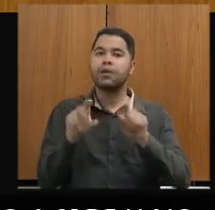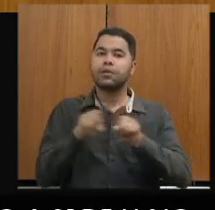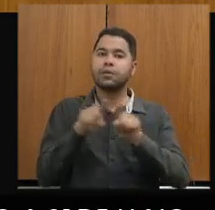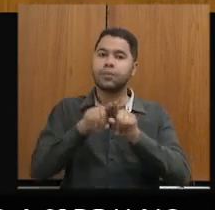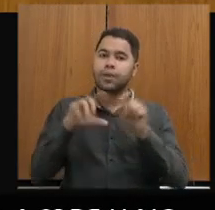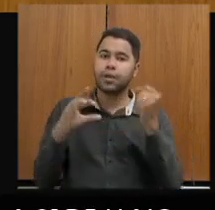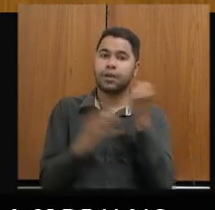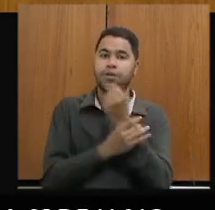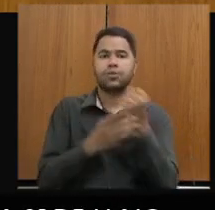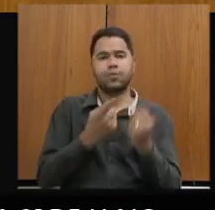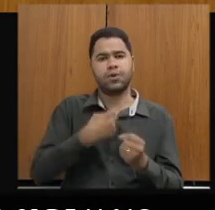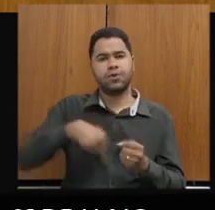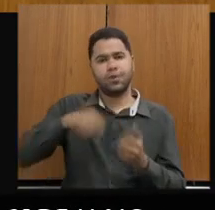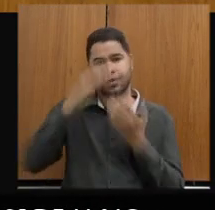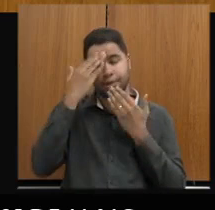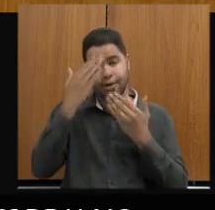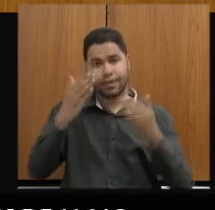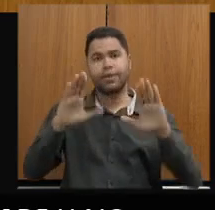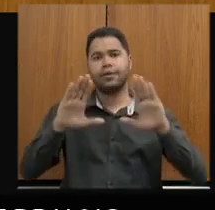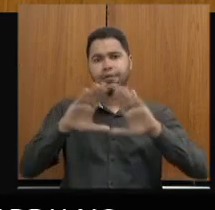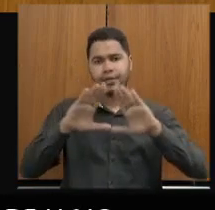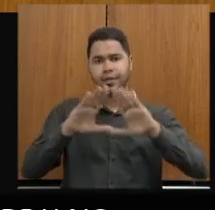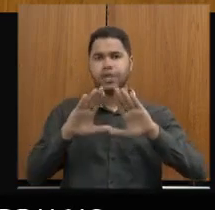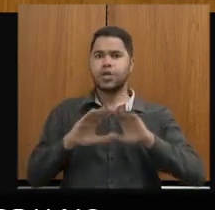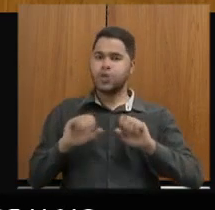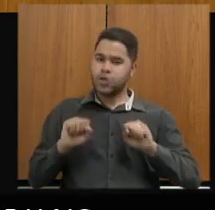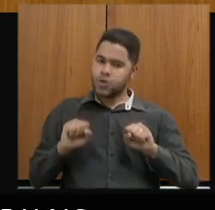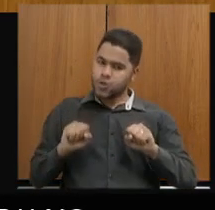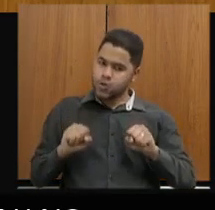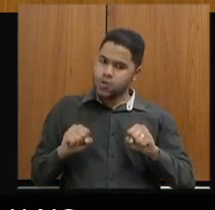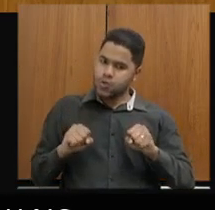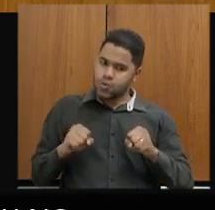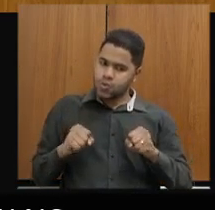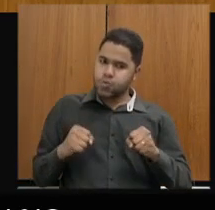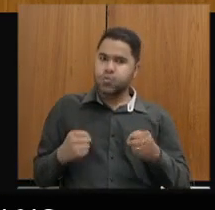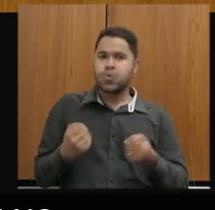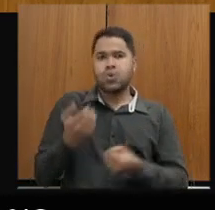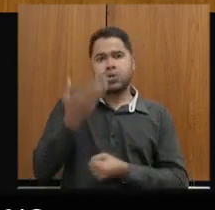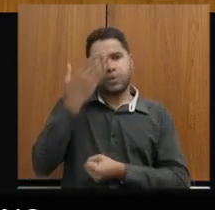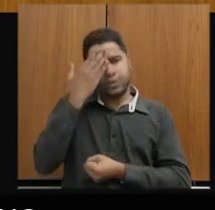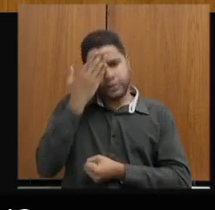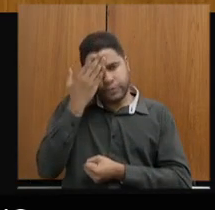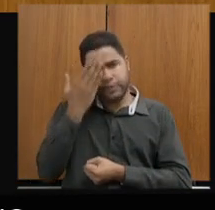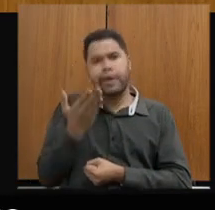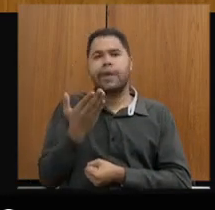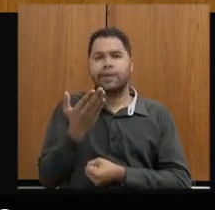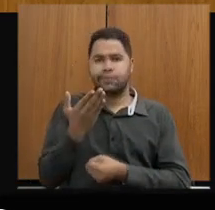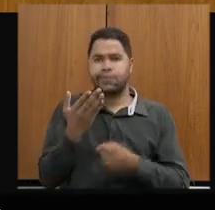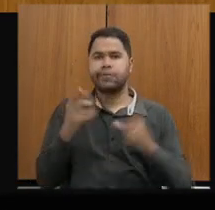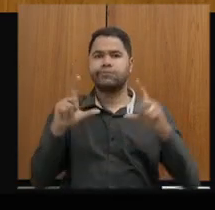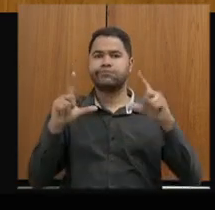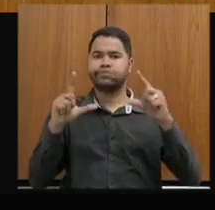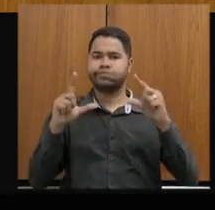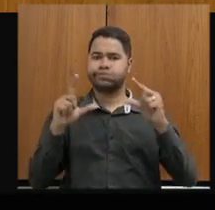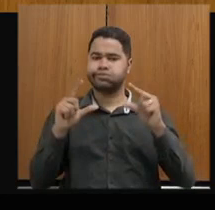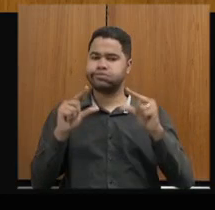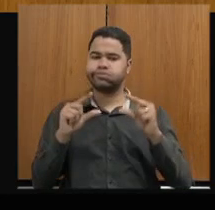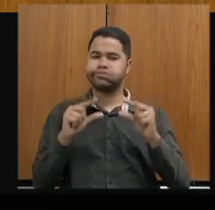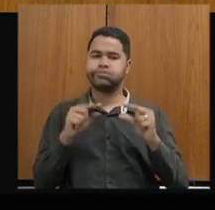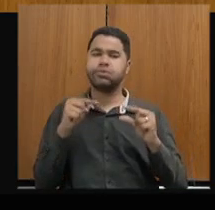garantia para nós a gente agradece aqui Assembleia pelo esforço que foi feito a gente sabe que nós demos uma diminuída no